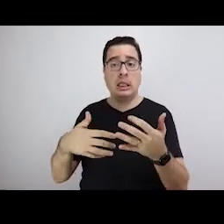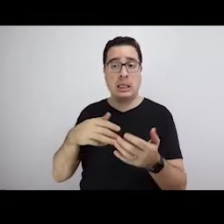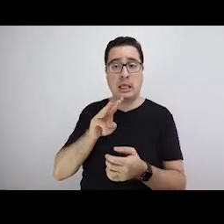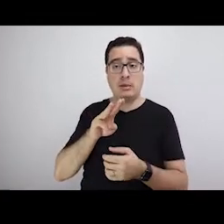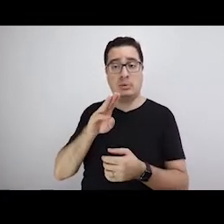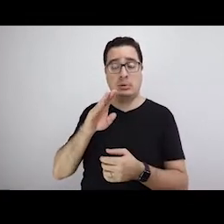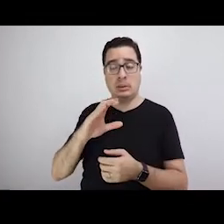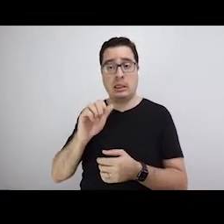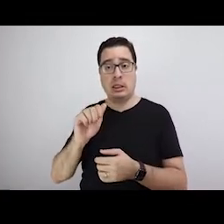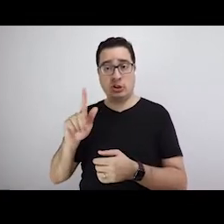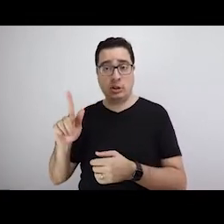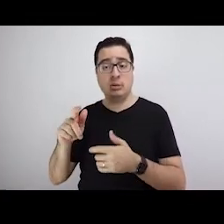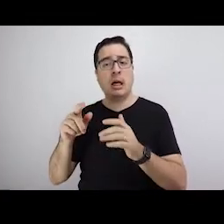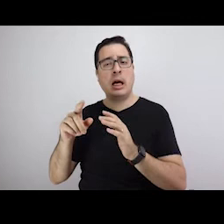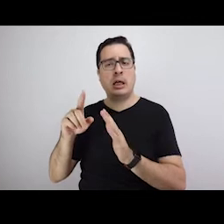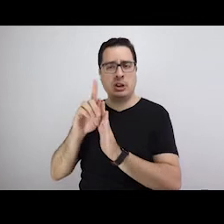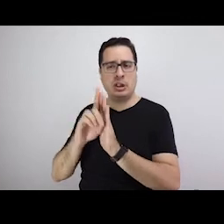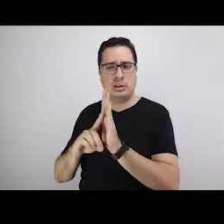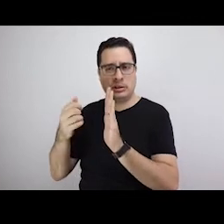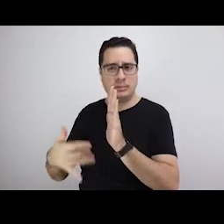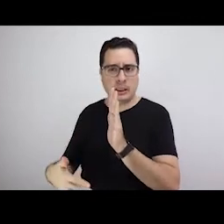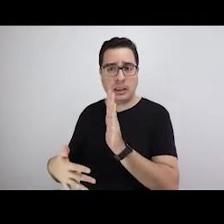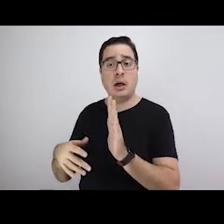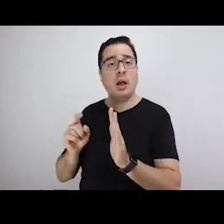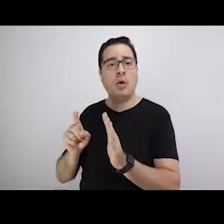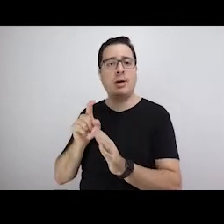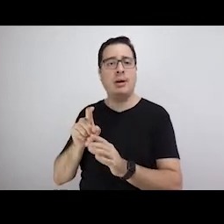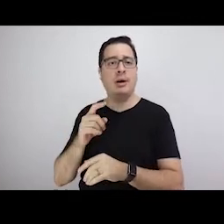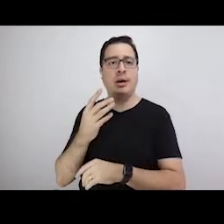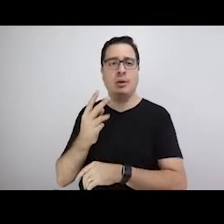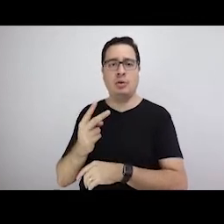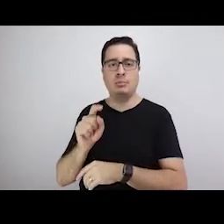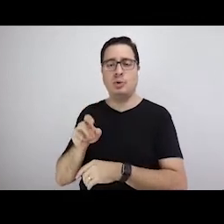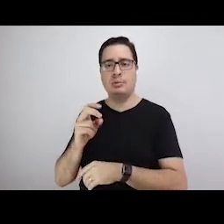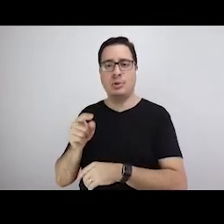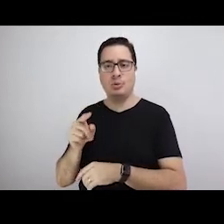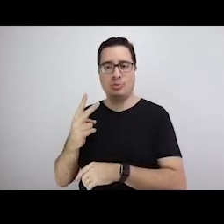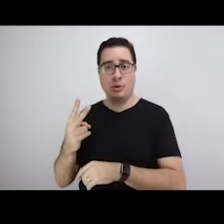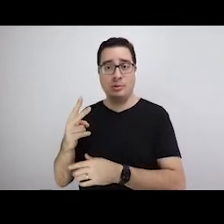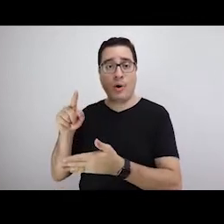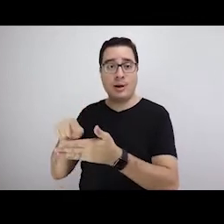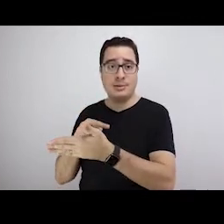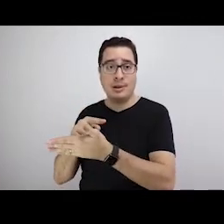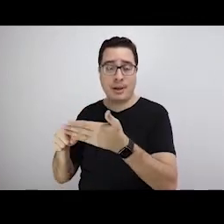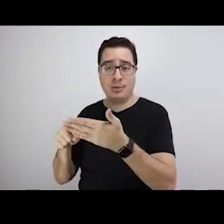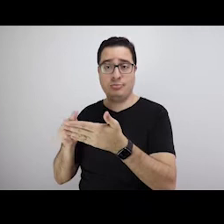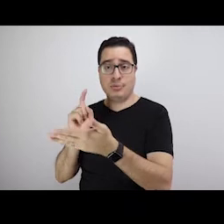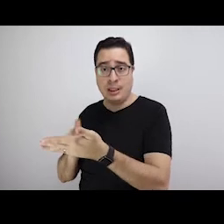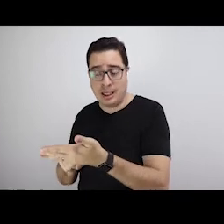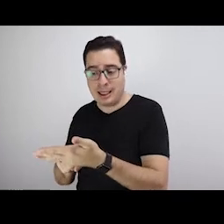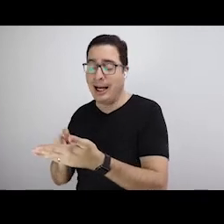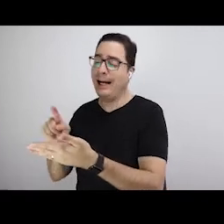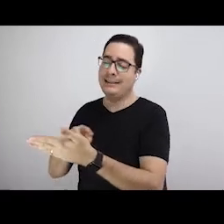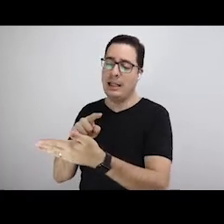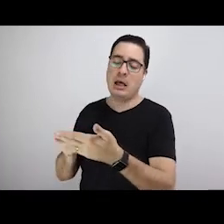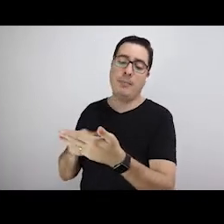uma diretriz que fala justamente disso, que é o cancelamento de acionamento, que é essa possibilidade que o